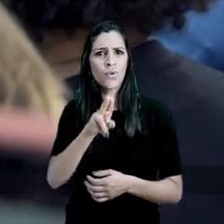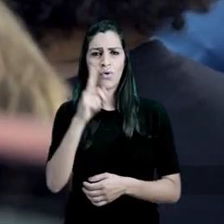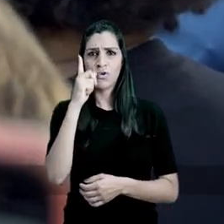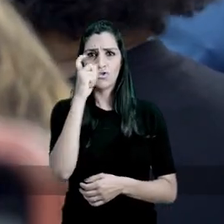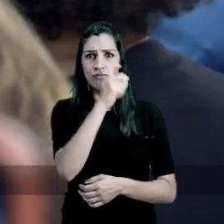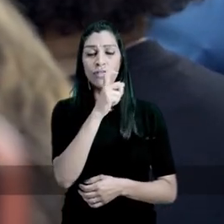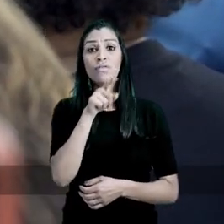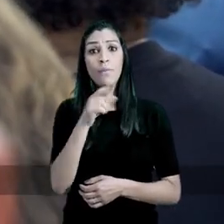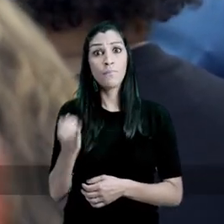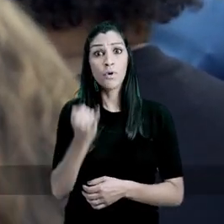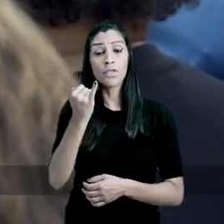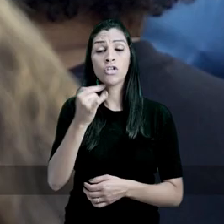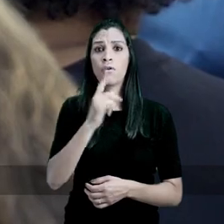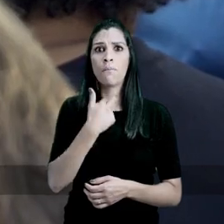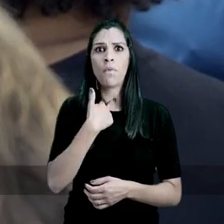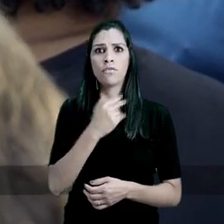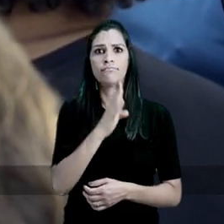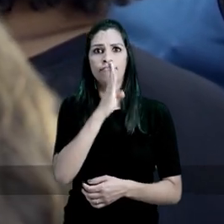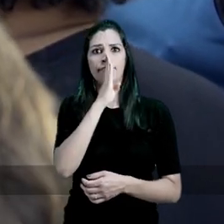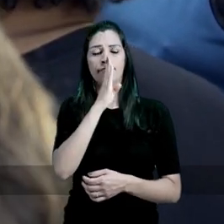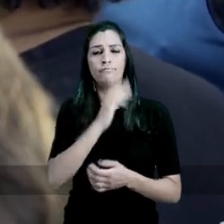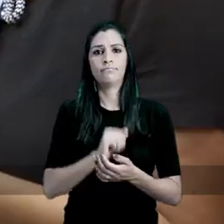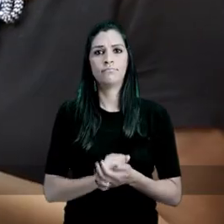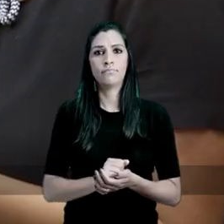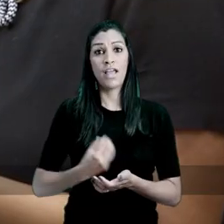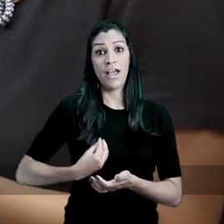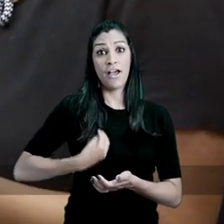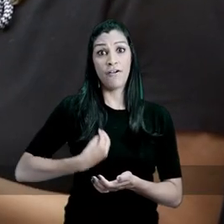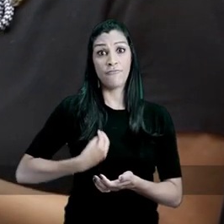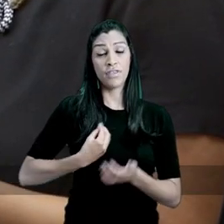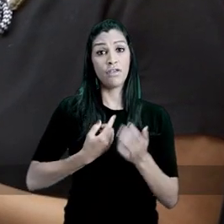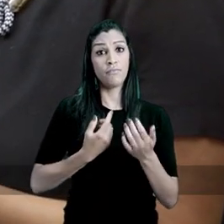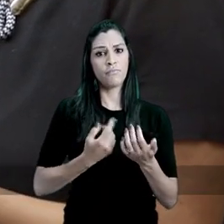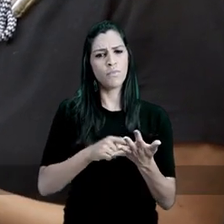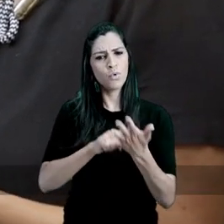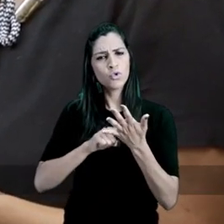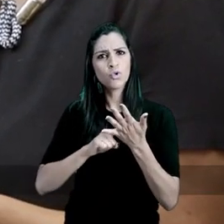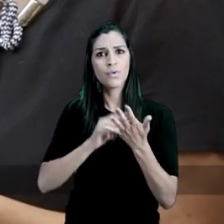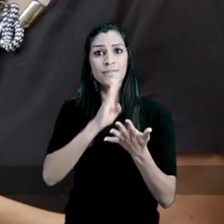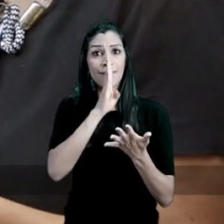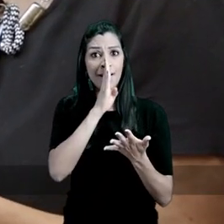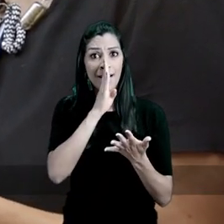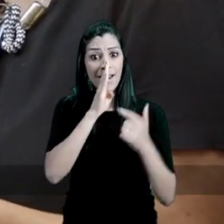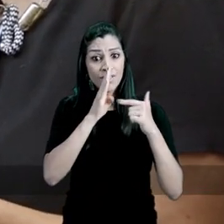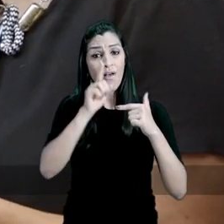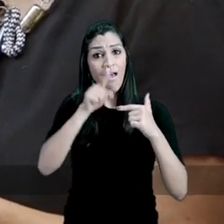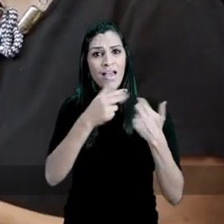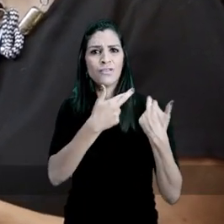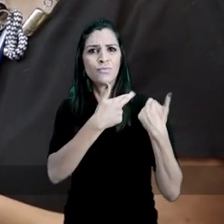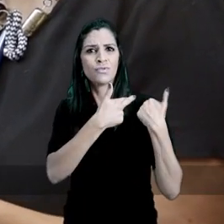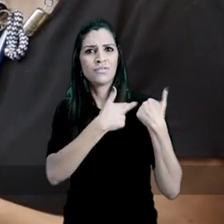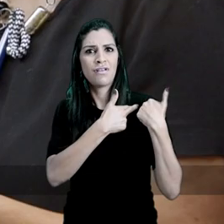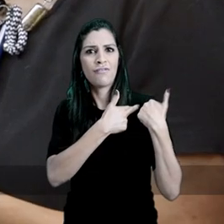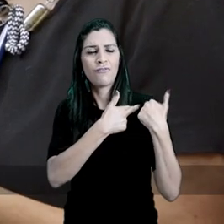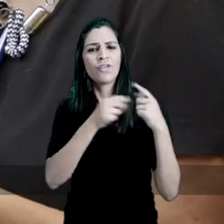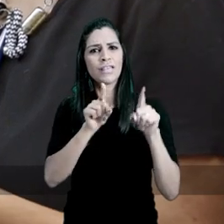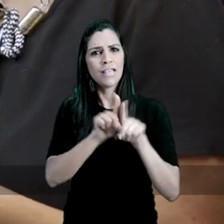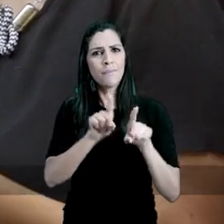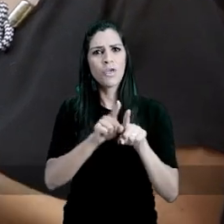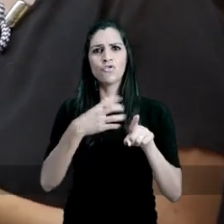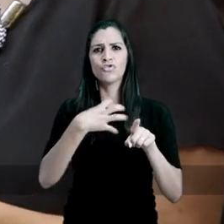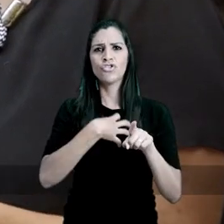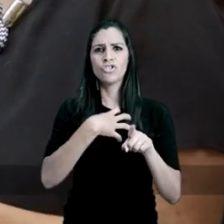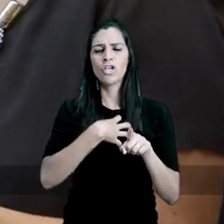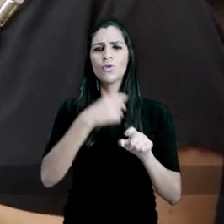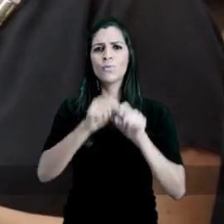fácil ou difícil, o importante é não silenciar. Né? A vida foi me mostrando que o silêncio é o grande responsável e